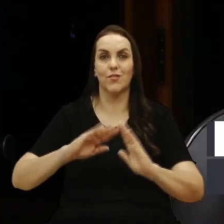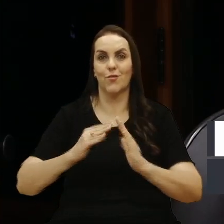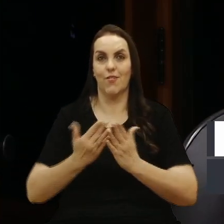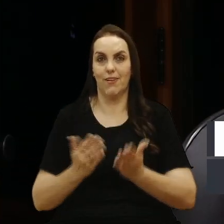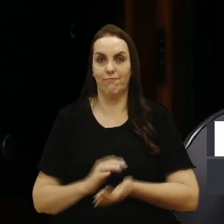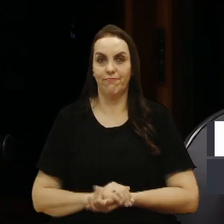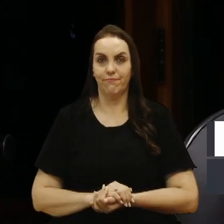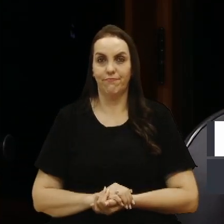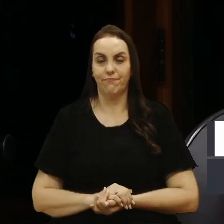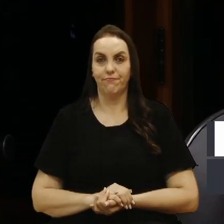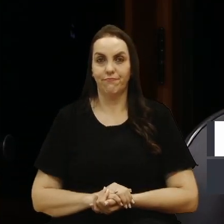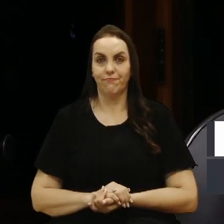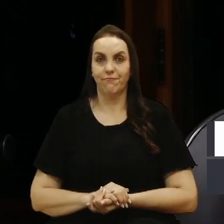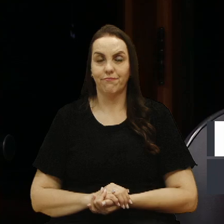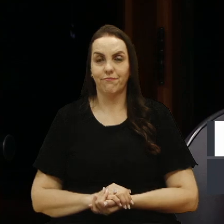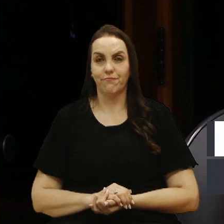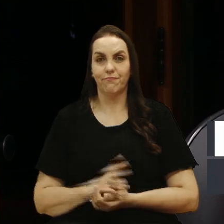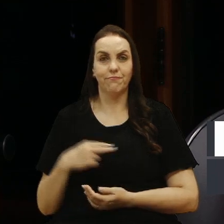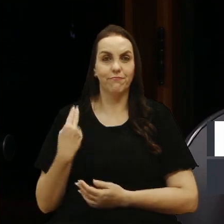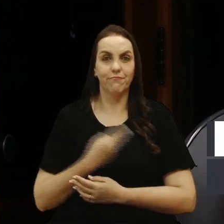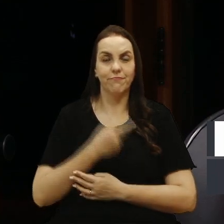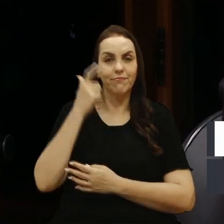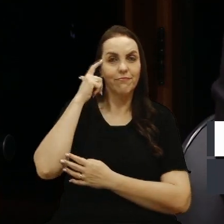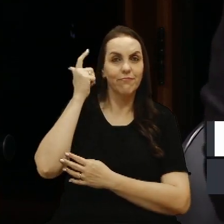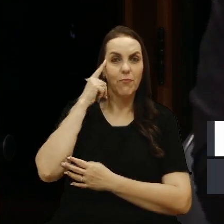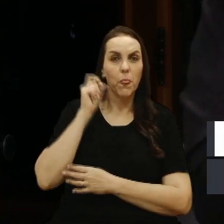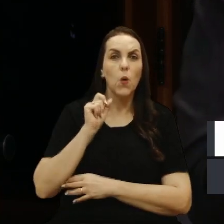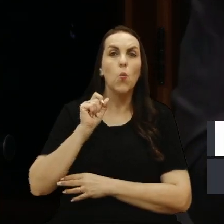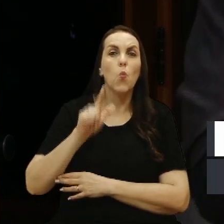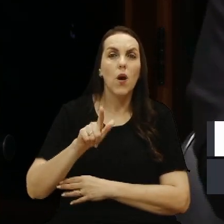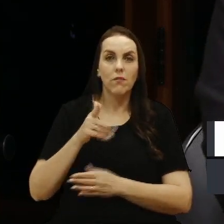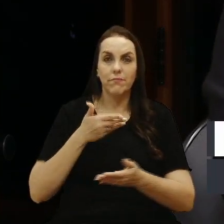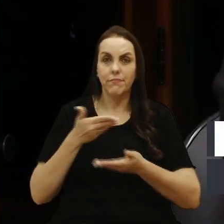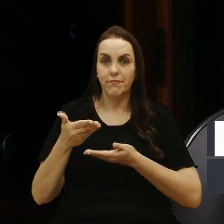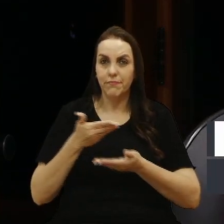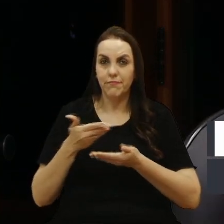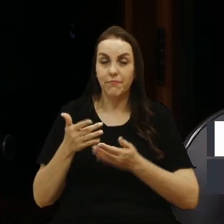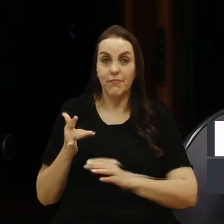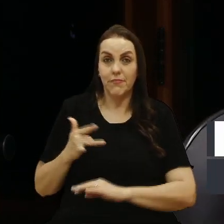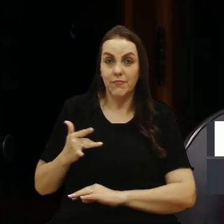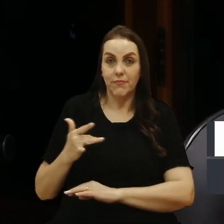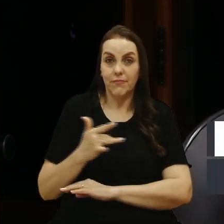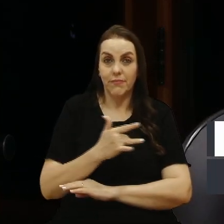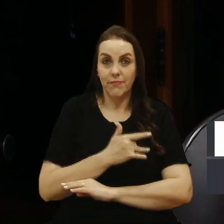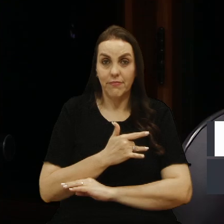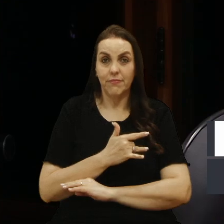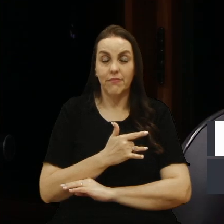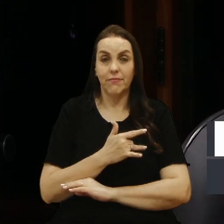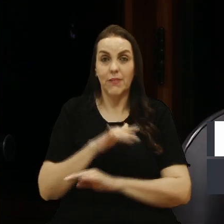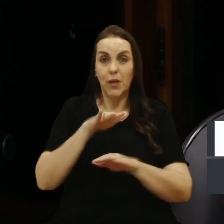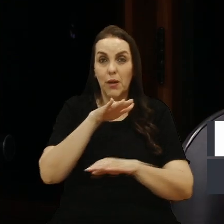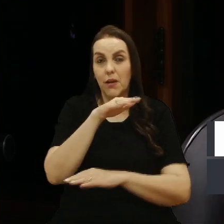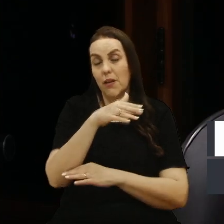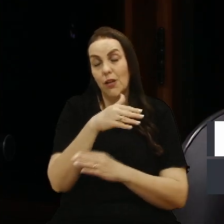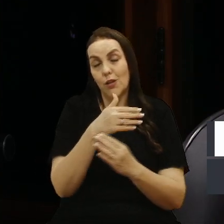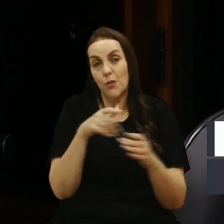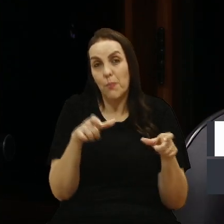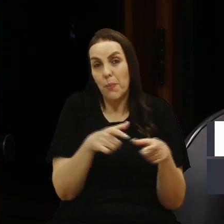escolas. Quando a gente pensa qual é o atendimento de saúde dos pequenos agricultores,